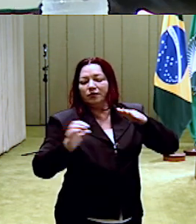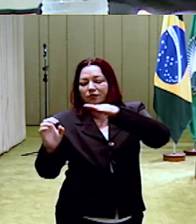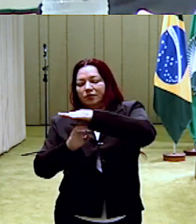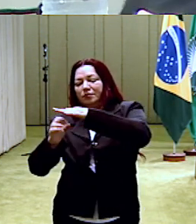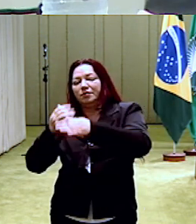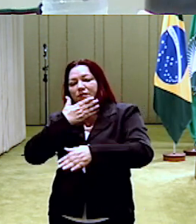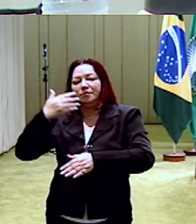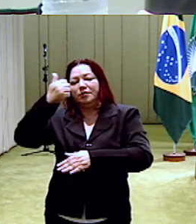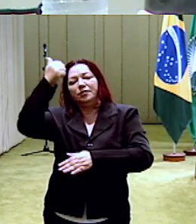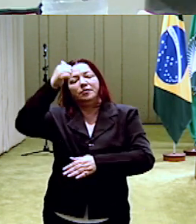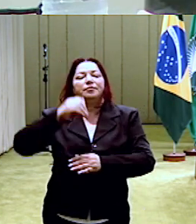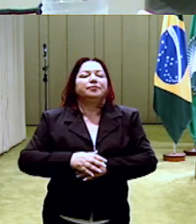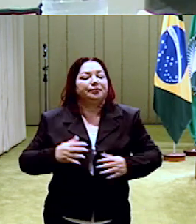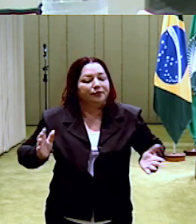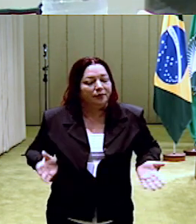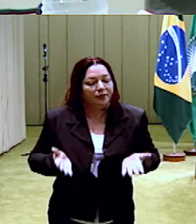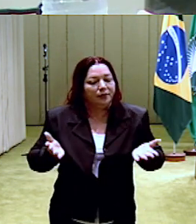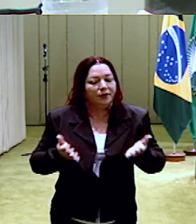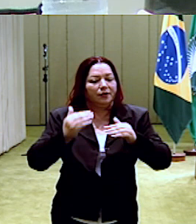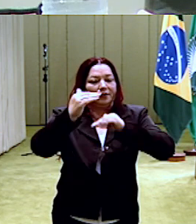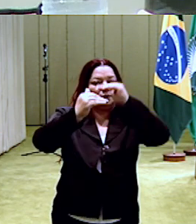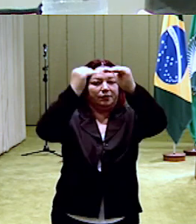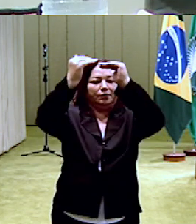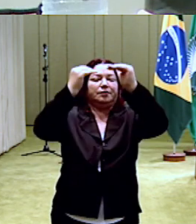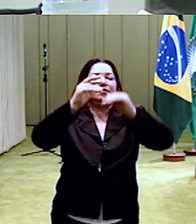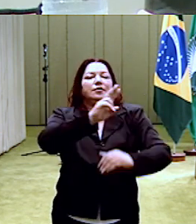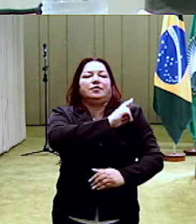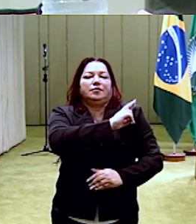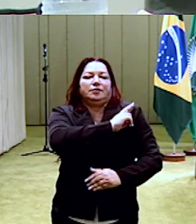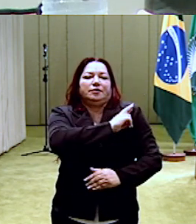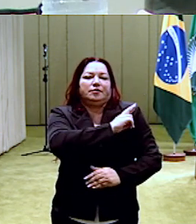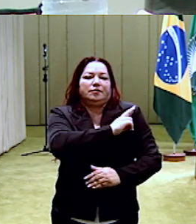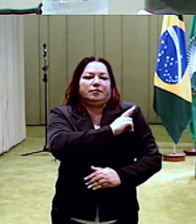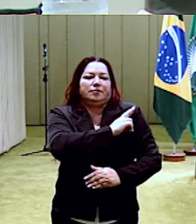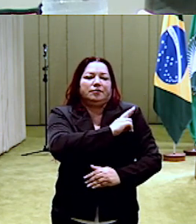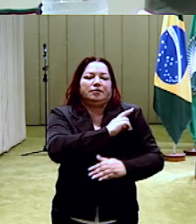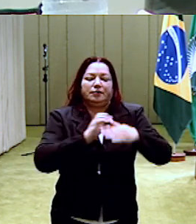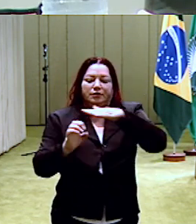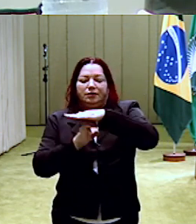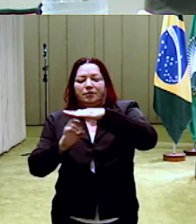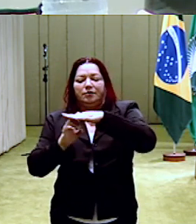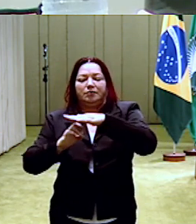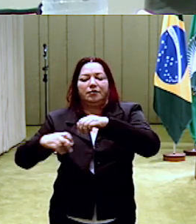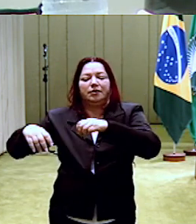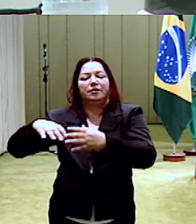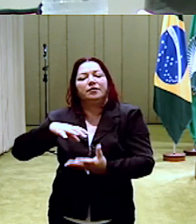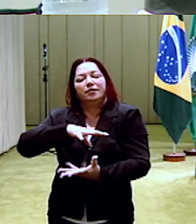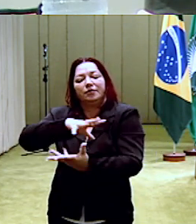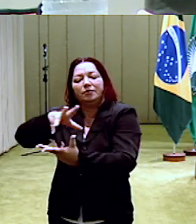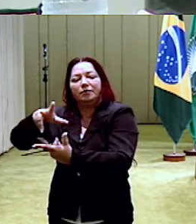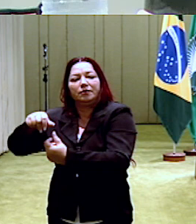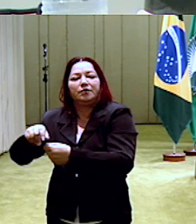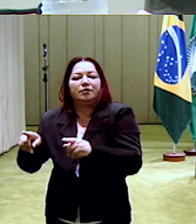país. Busca avançar na regulamentação sobre a responsabilização de empresas nacionais e transnacionais